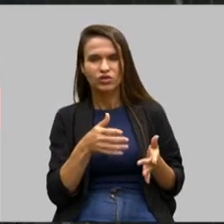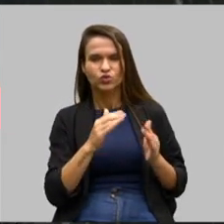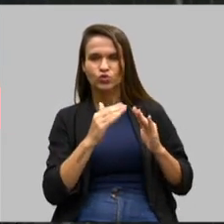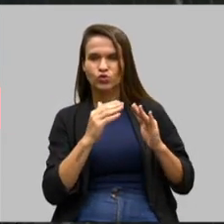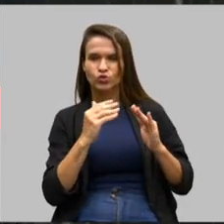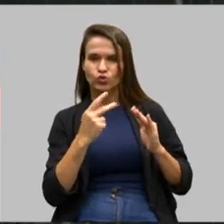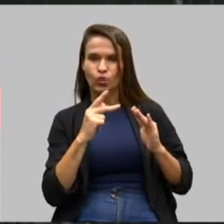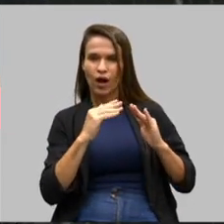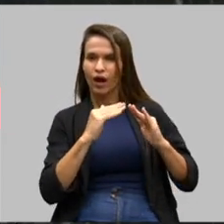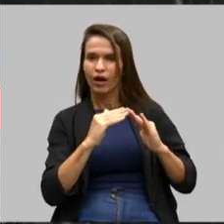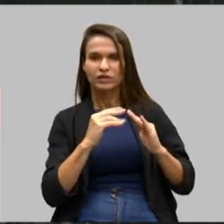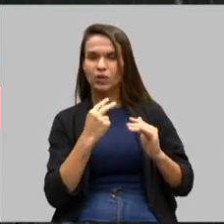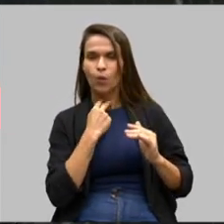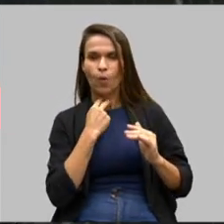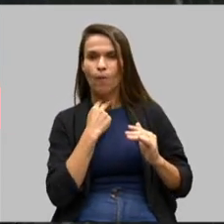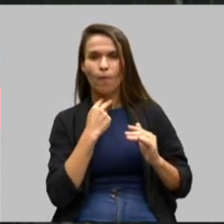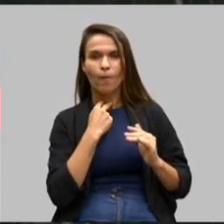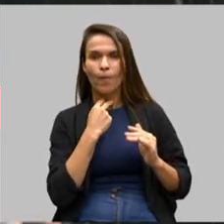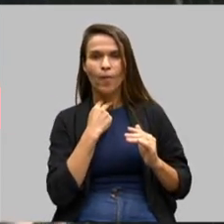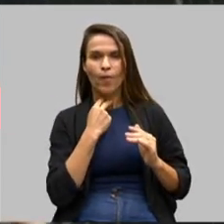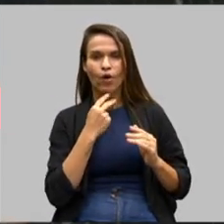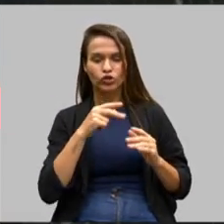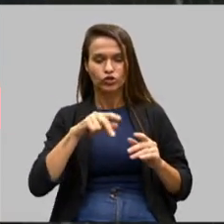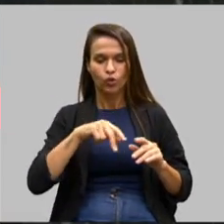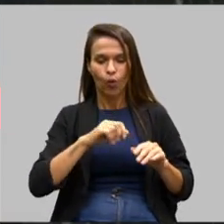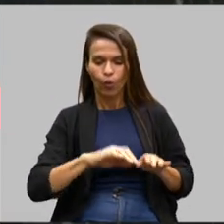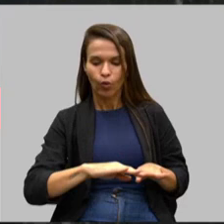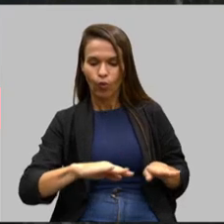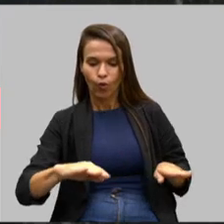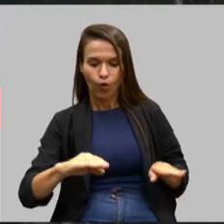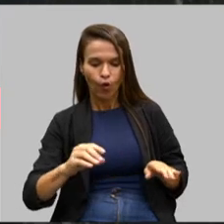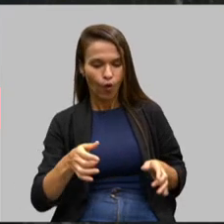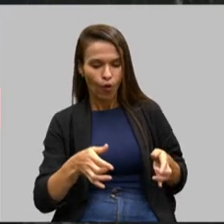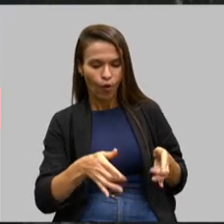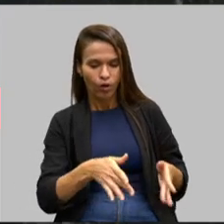ele. Você não pode colocar ele no chão.